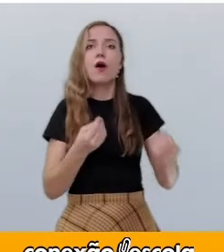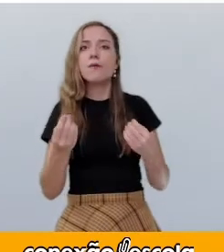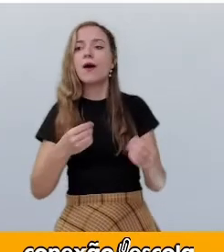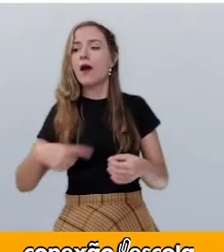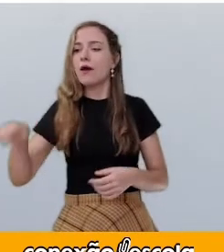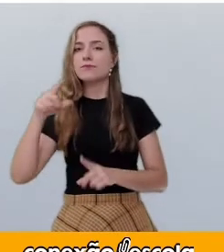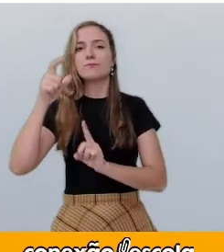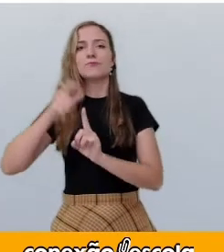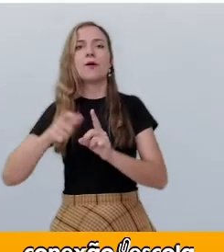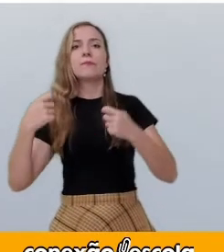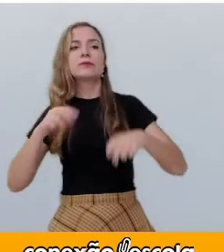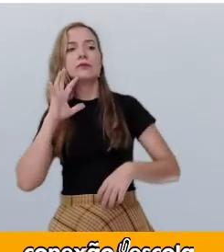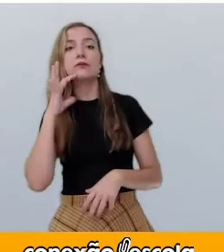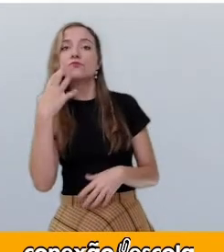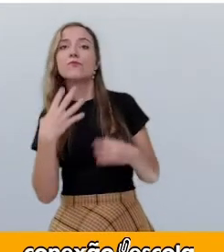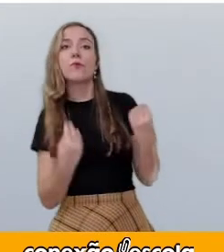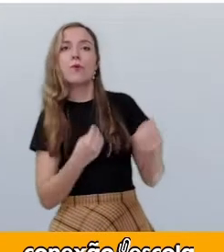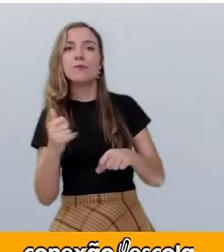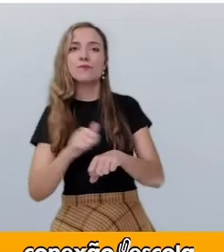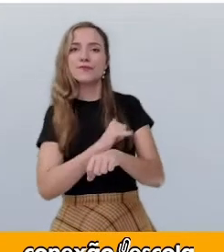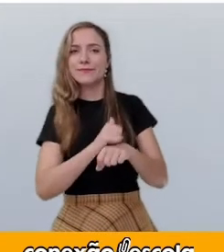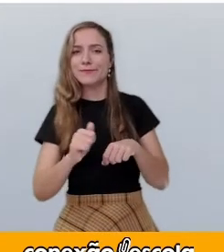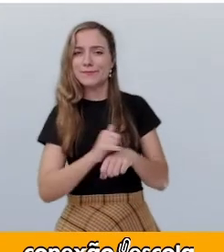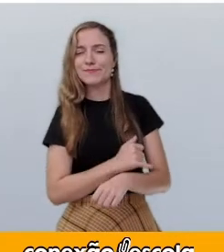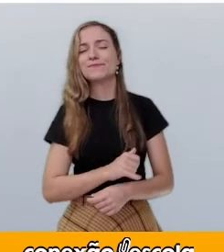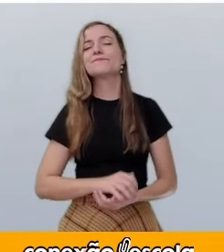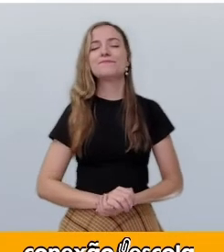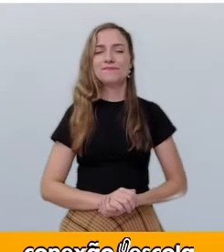solucionar o problema